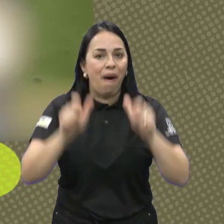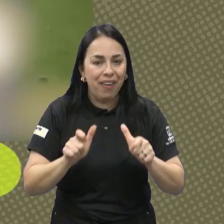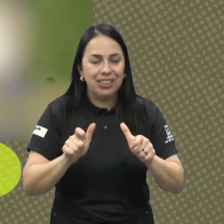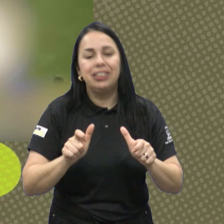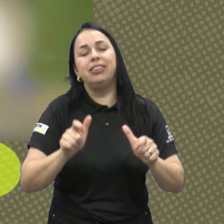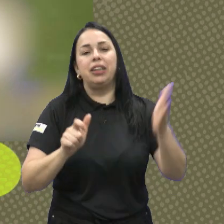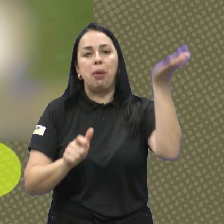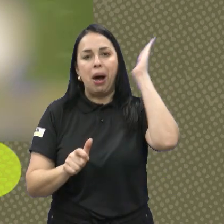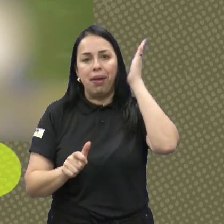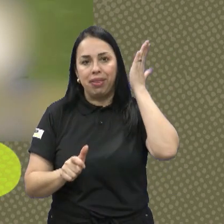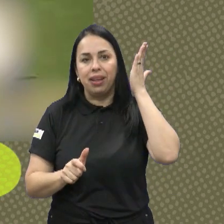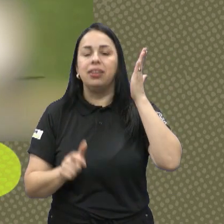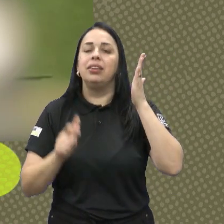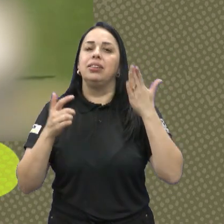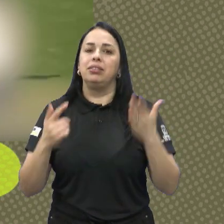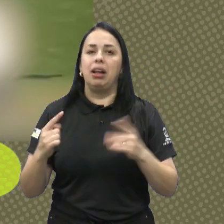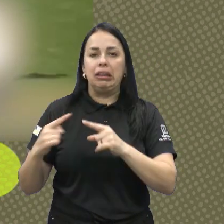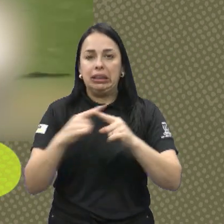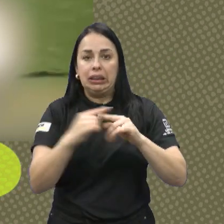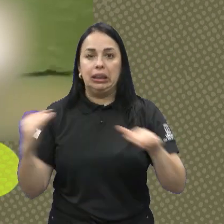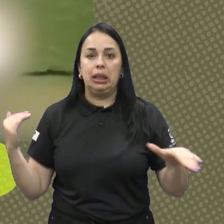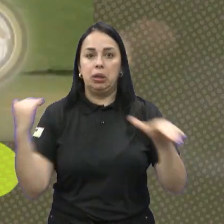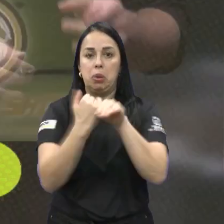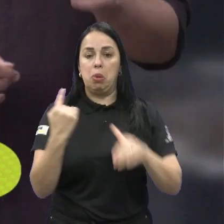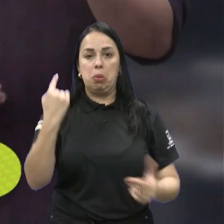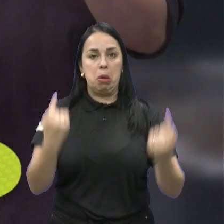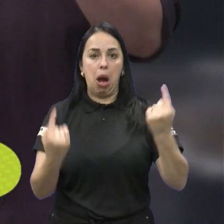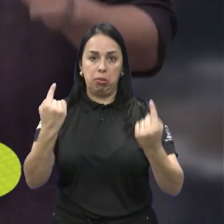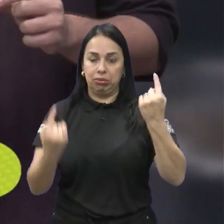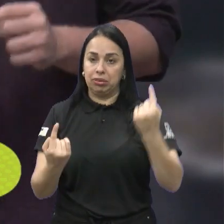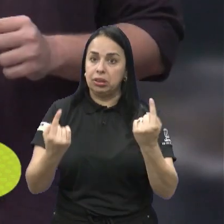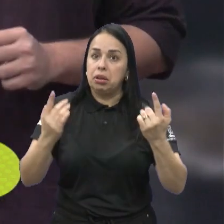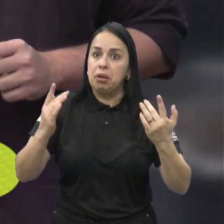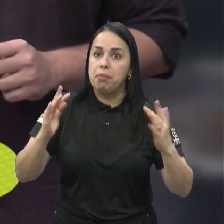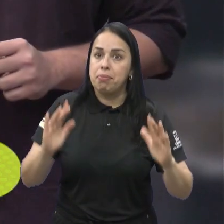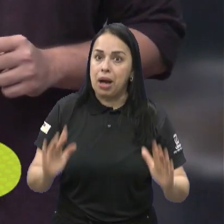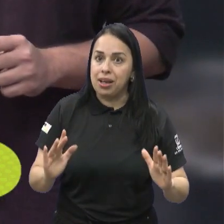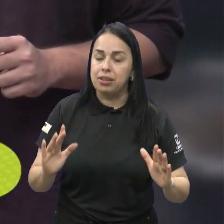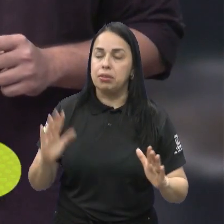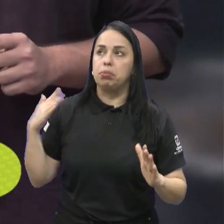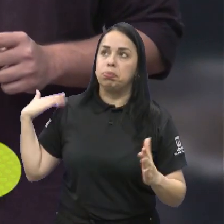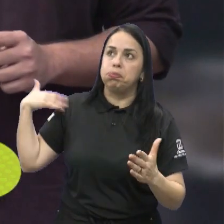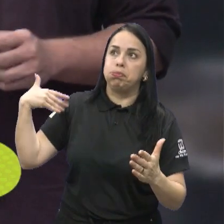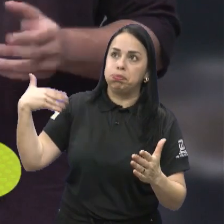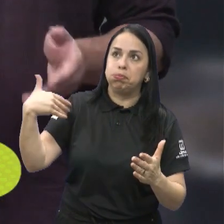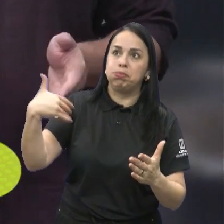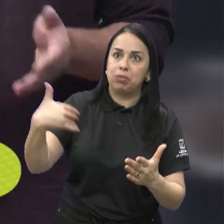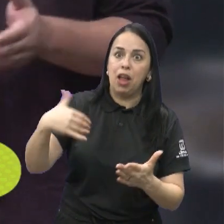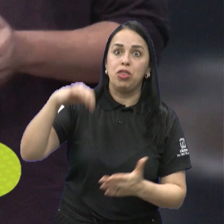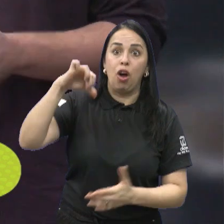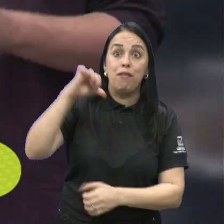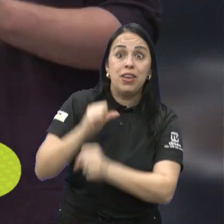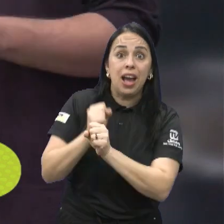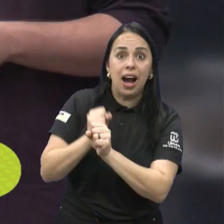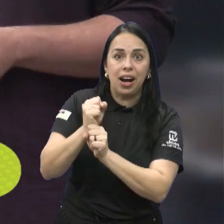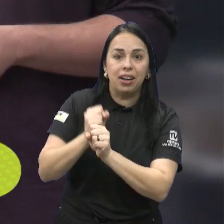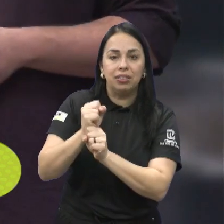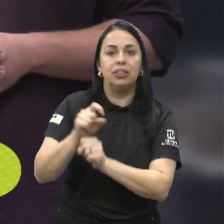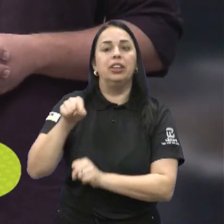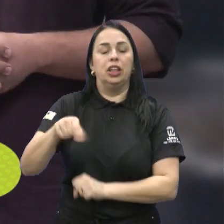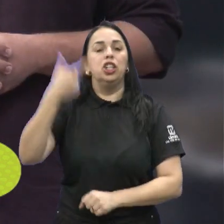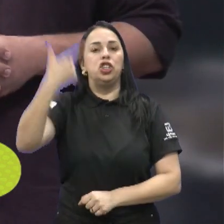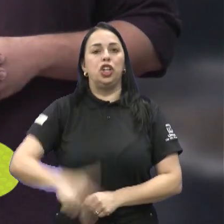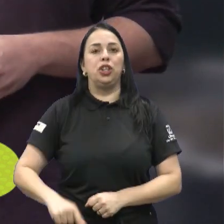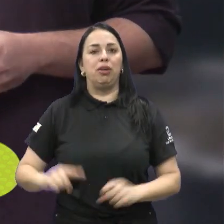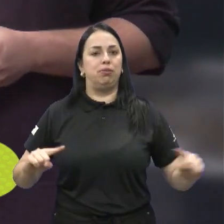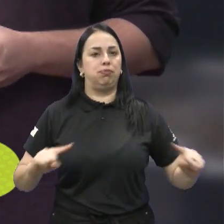Naquela oportunidade, a partida terminou empatada em 1-1. Só 9 anos depois desse empate que Águia e Burro voltaram a